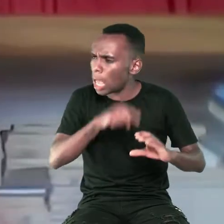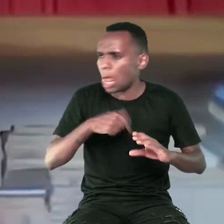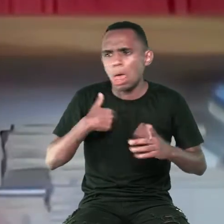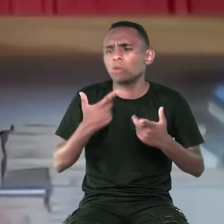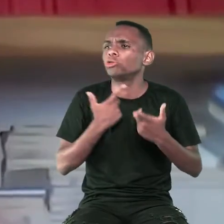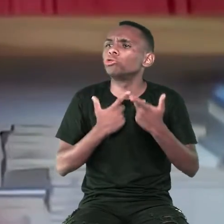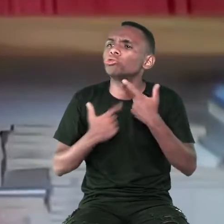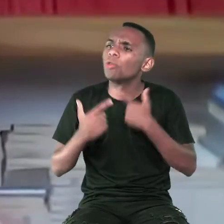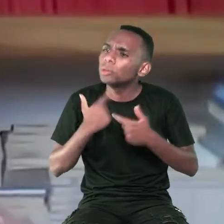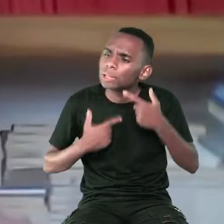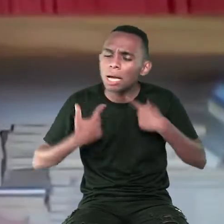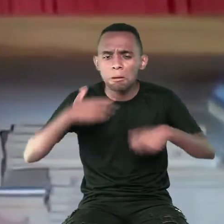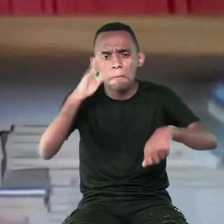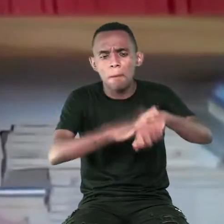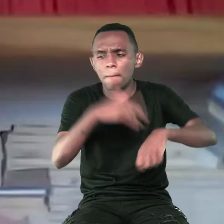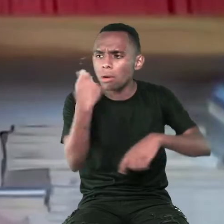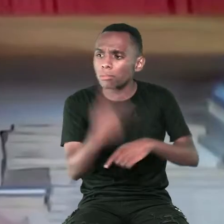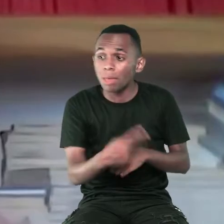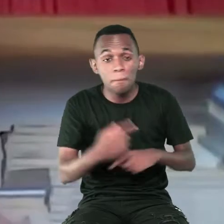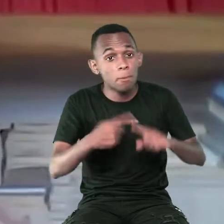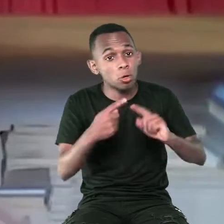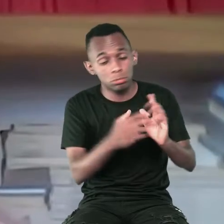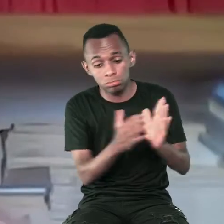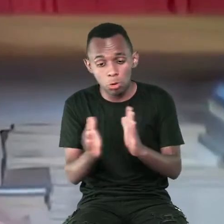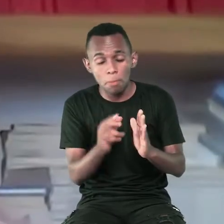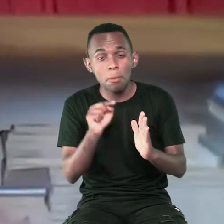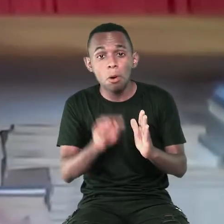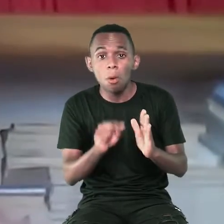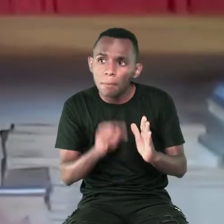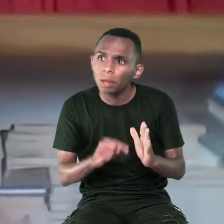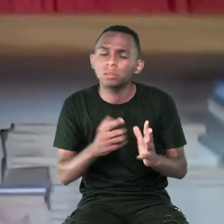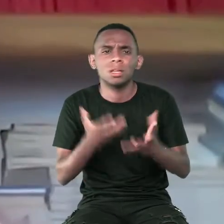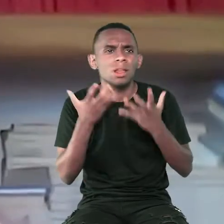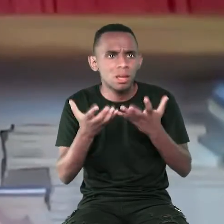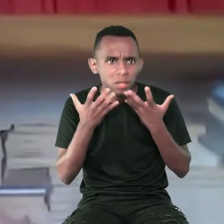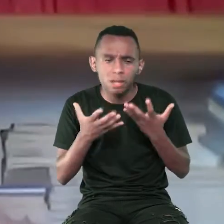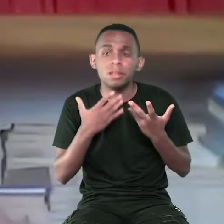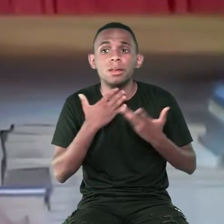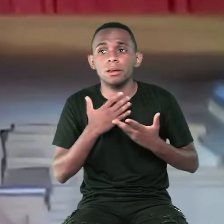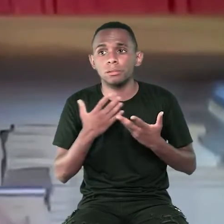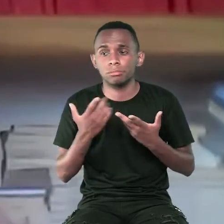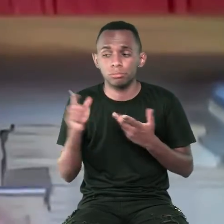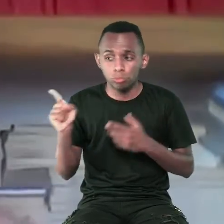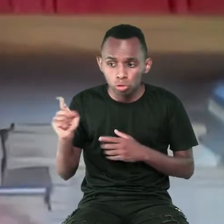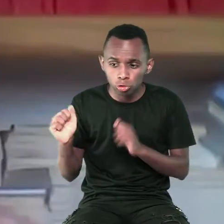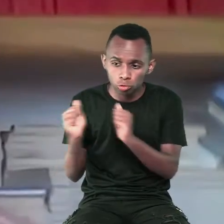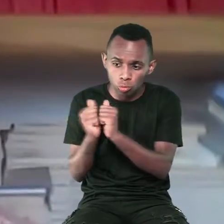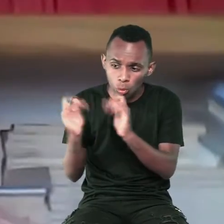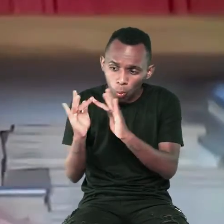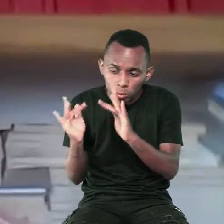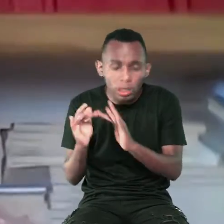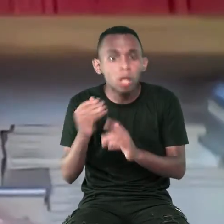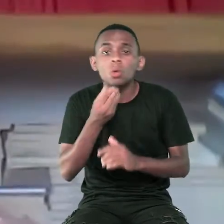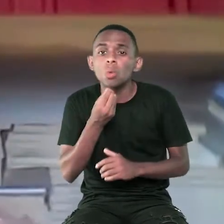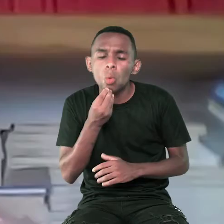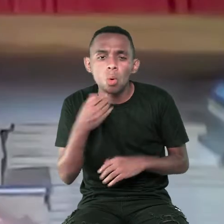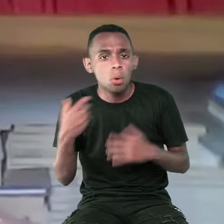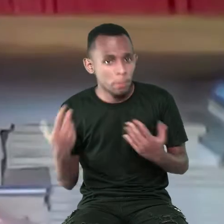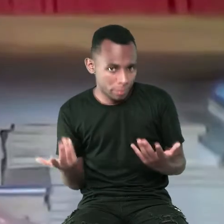uma espécie de mulher, porque naquele momento o que ela queria era ter prazer com ele, né? Então entra